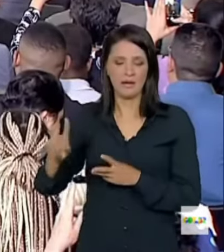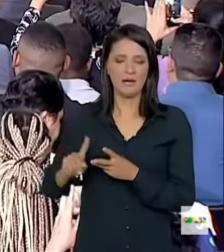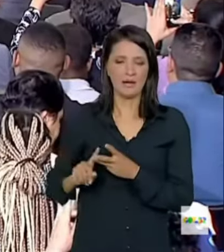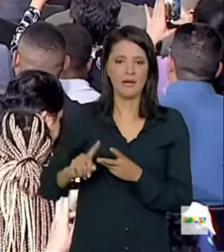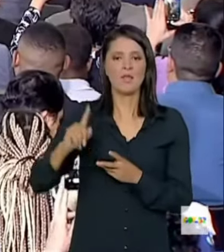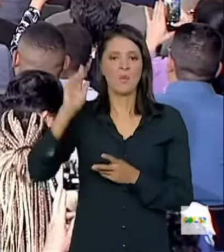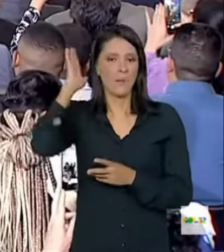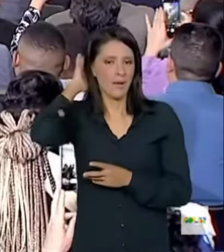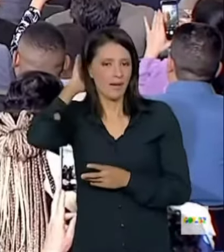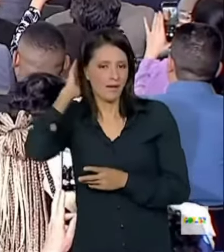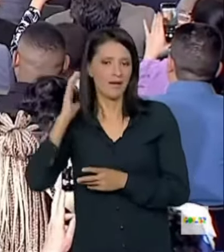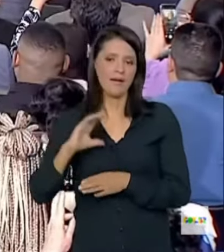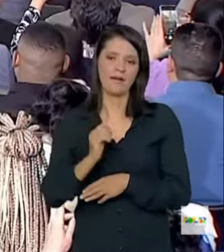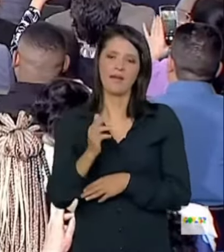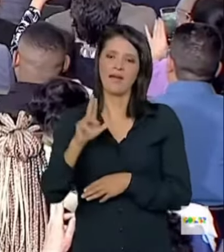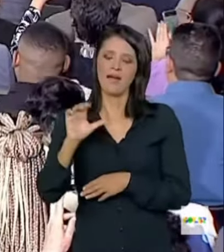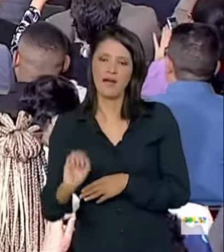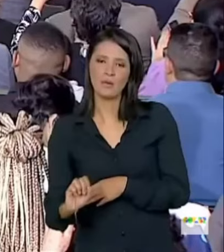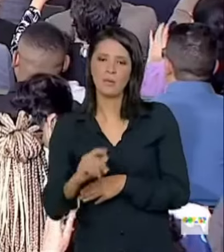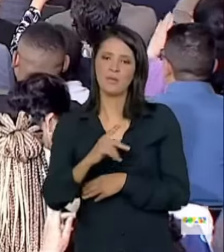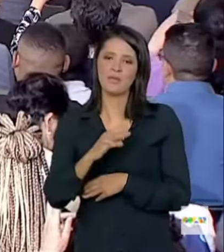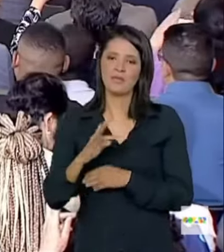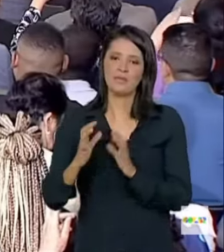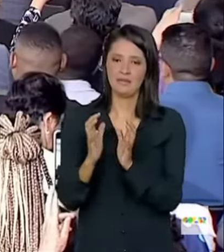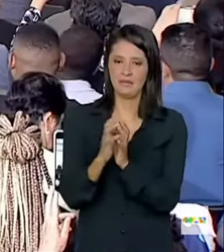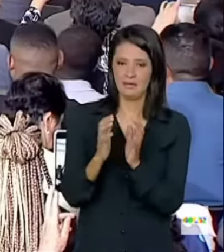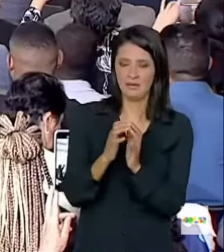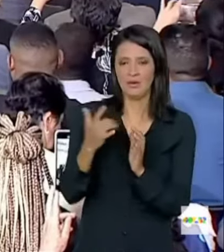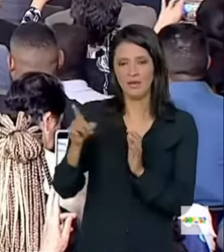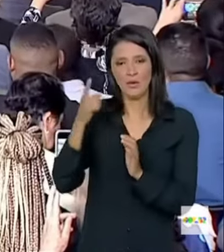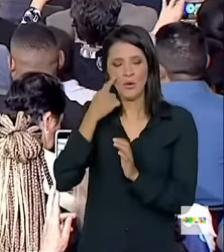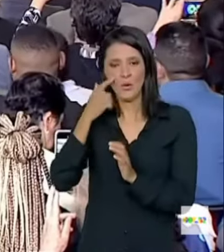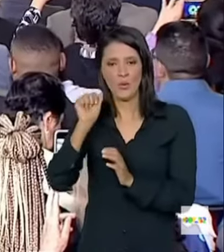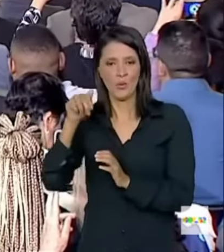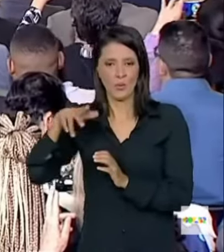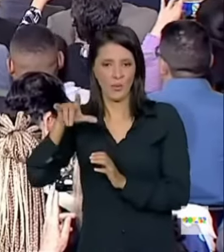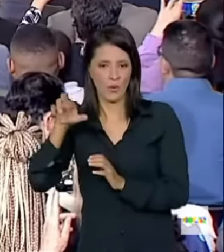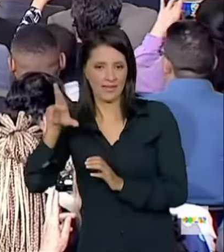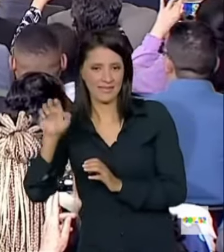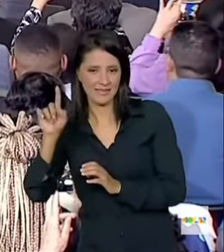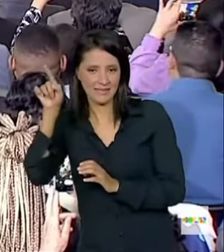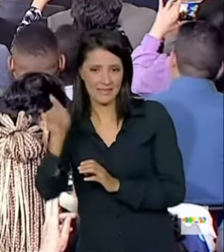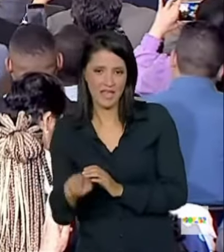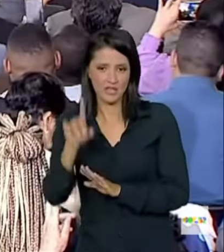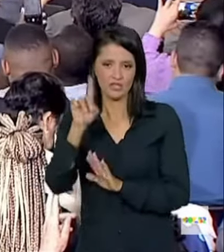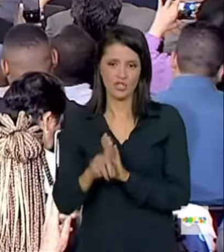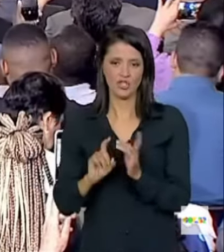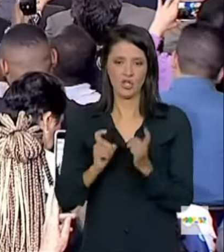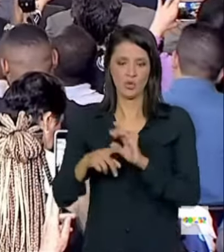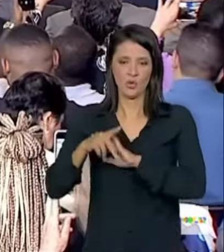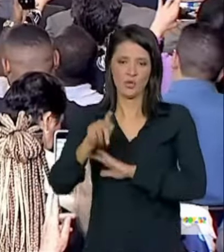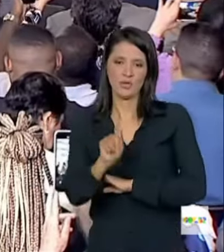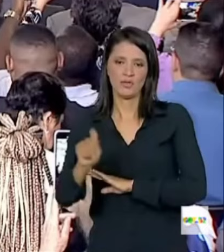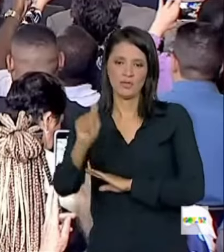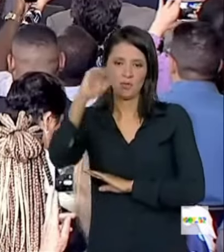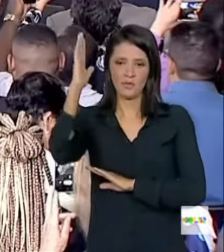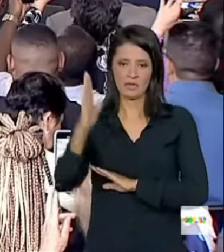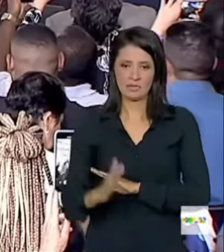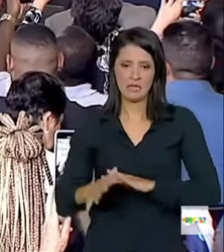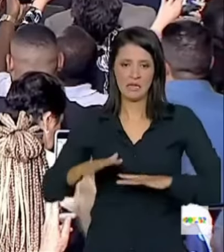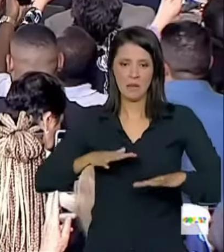Pará, Carlos Vera, do PT de Pernambuco, e o André Porto, diretor executivo da Associação Brasileira de Mobilidade